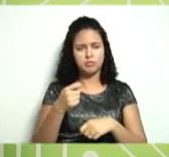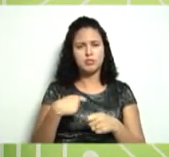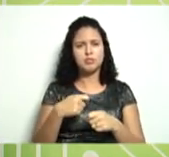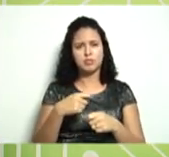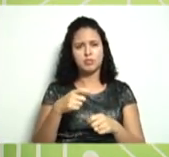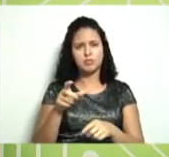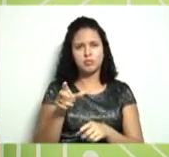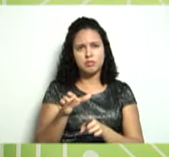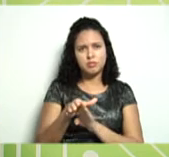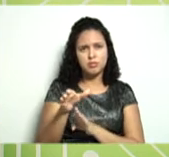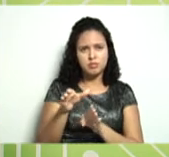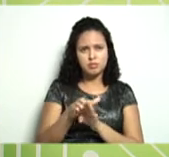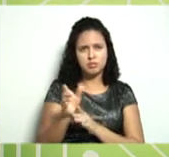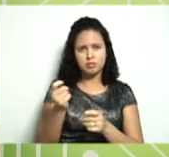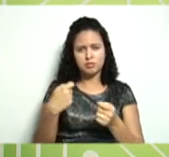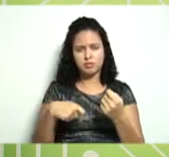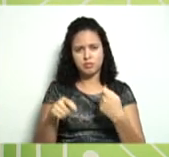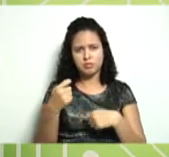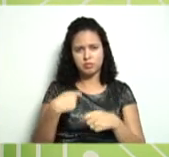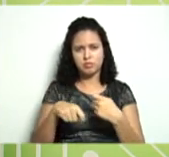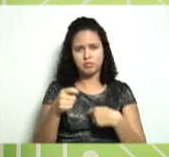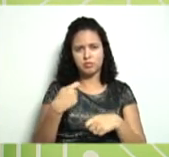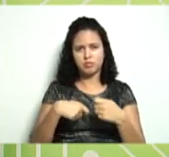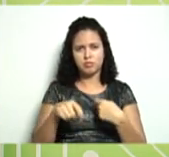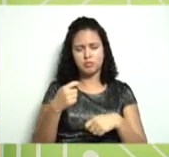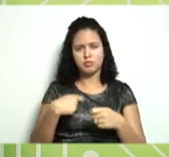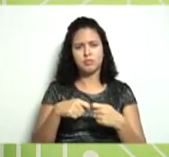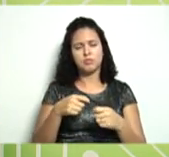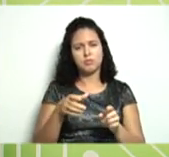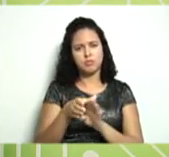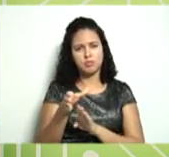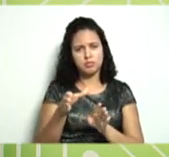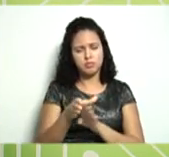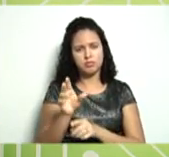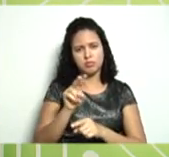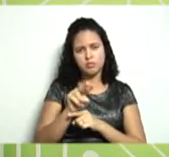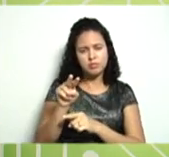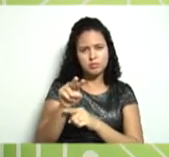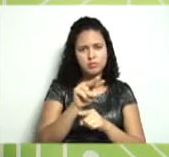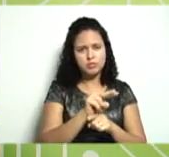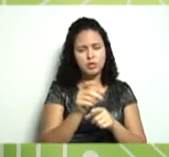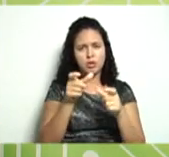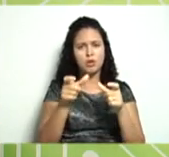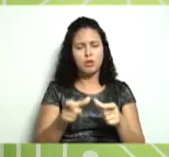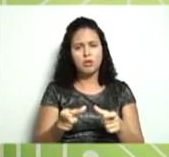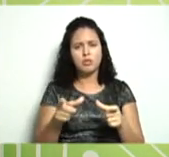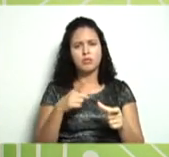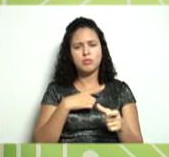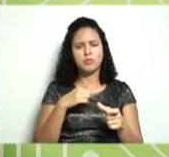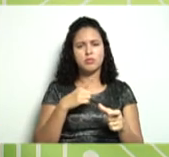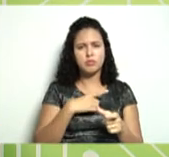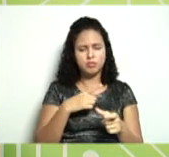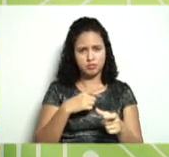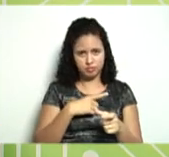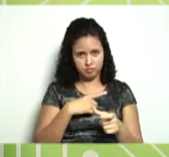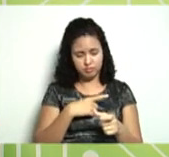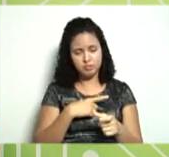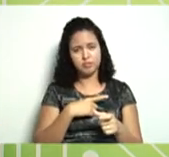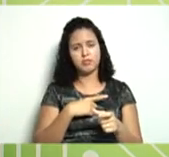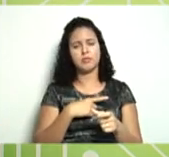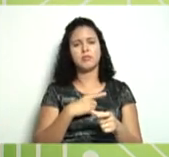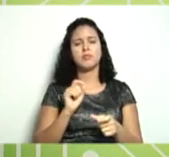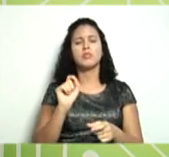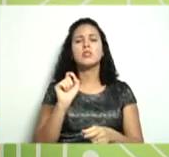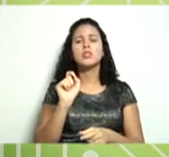um conselho de administração e nós temos um conselho fiscal. Onde é que vai estar as deliberações de quem é